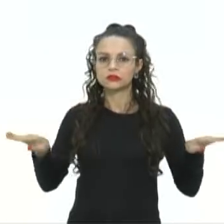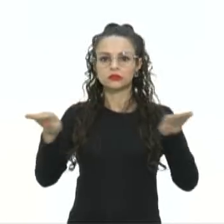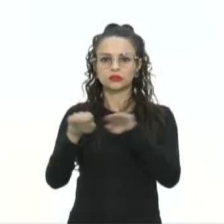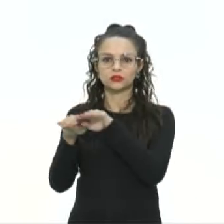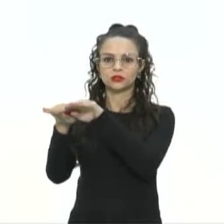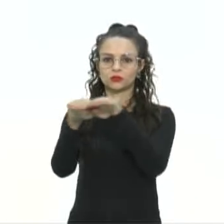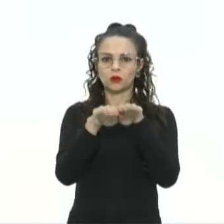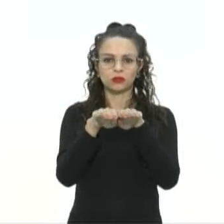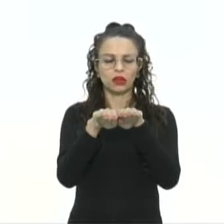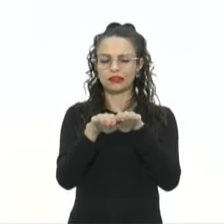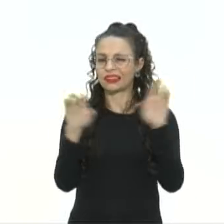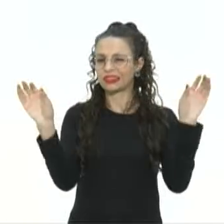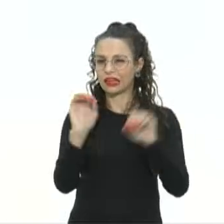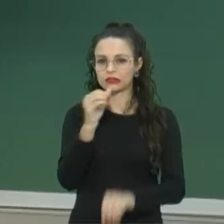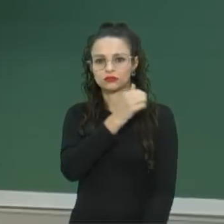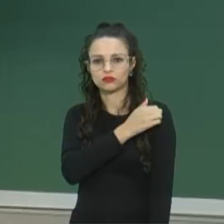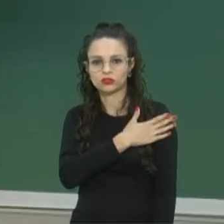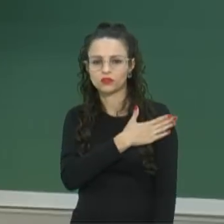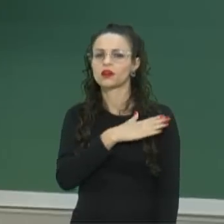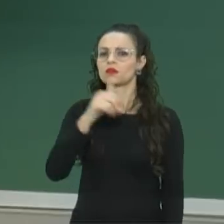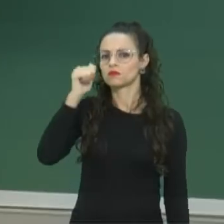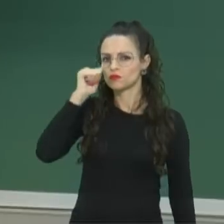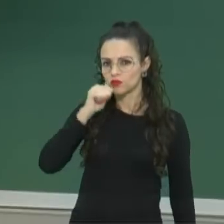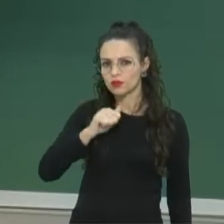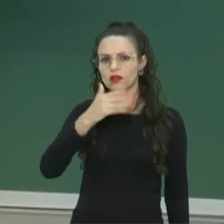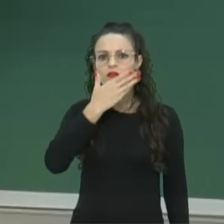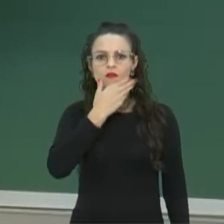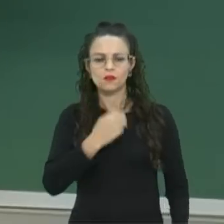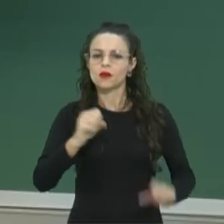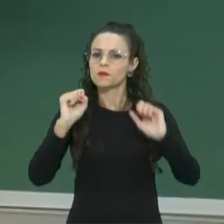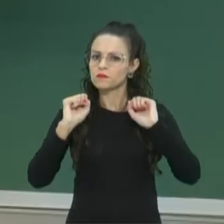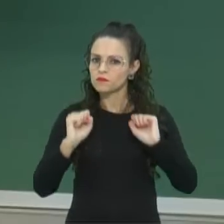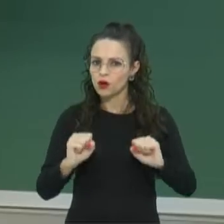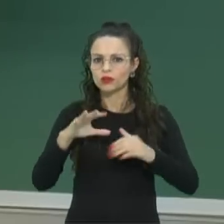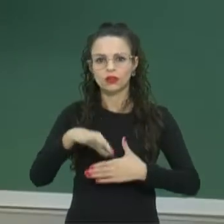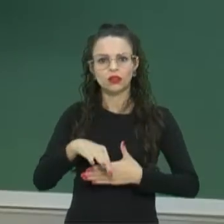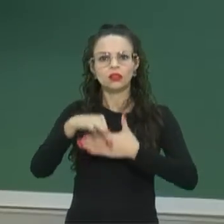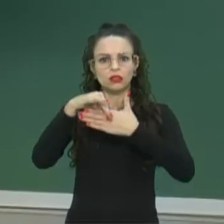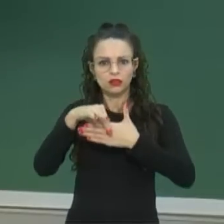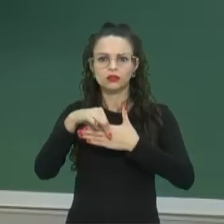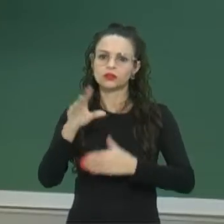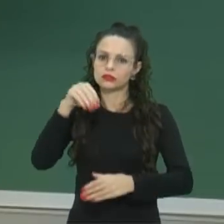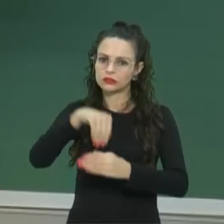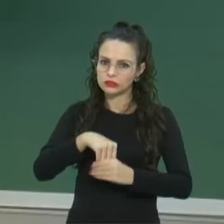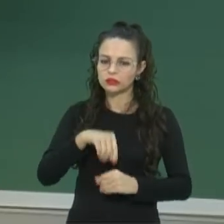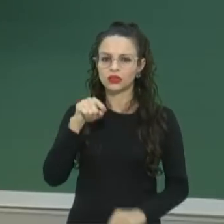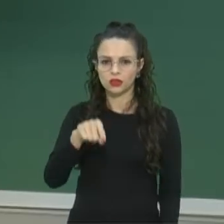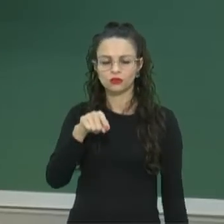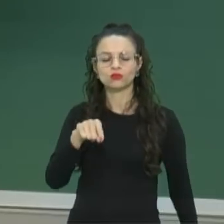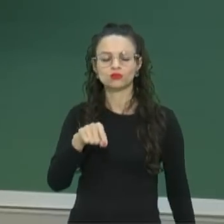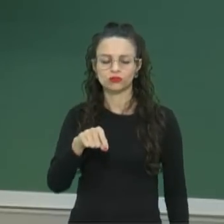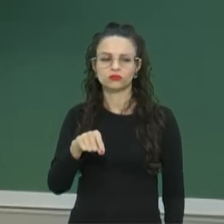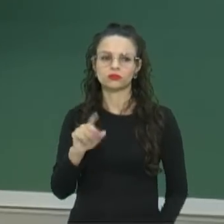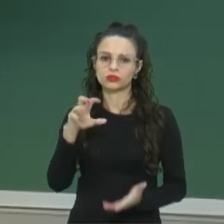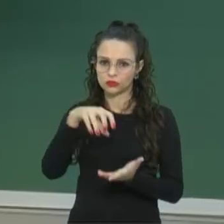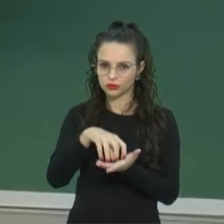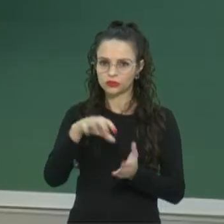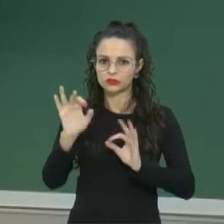sem discriminação. Então, ali, tanto mulher quanto homem pode ser o líder, né, dentro desta organização.